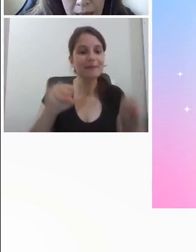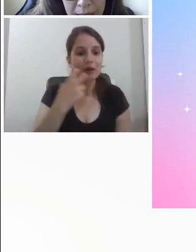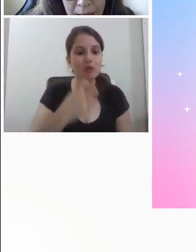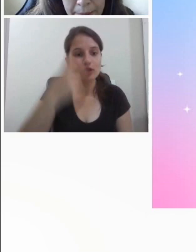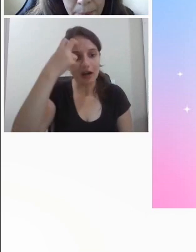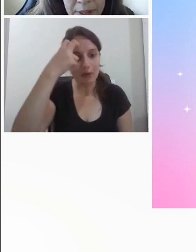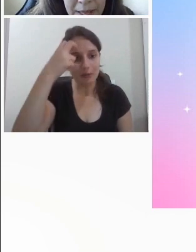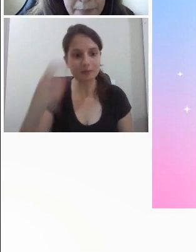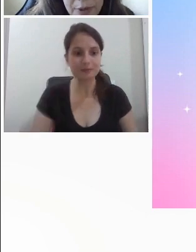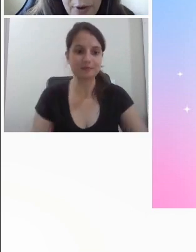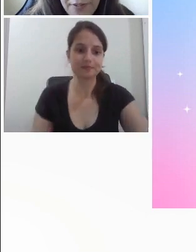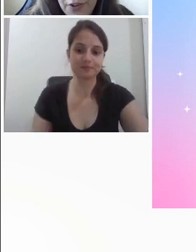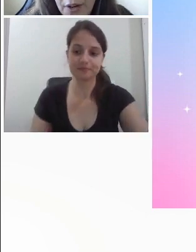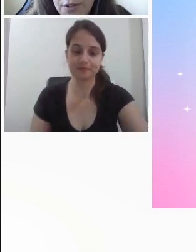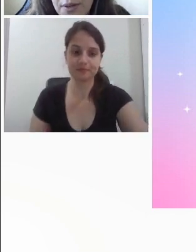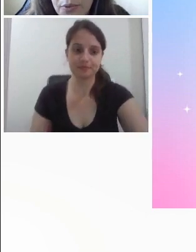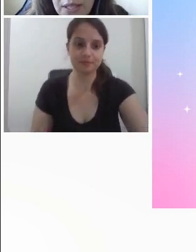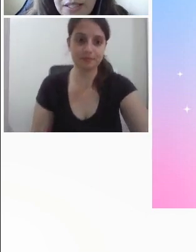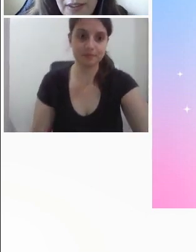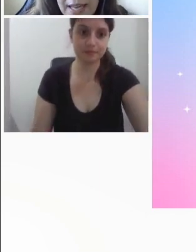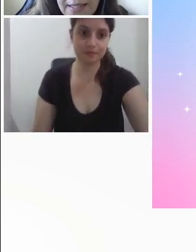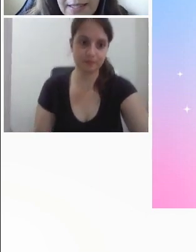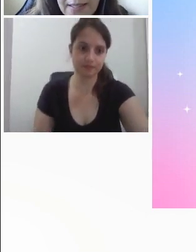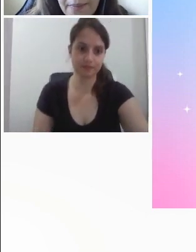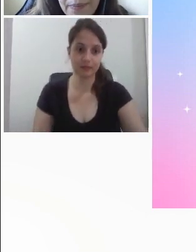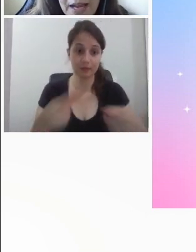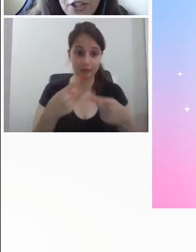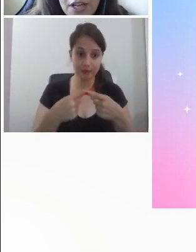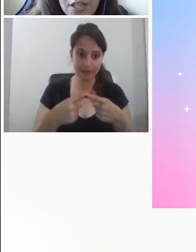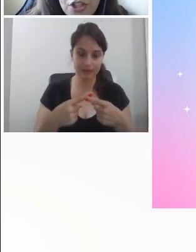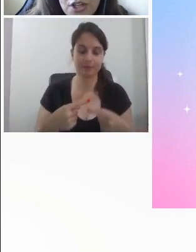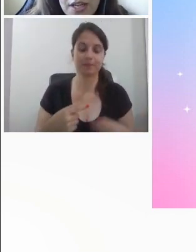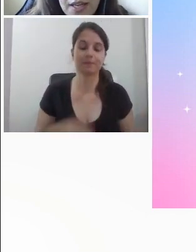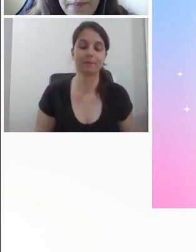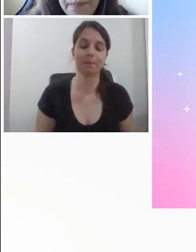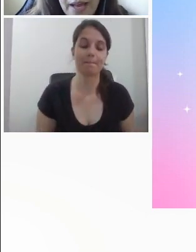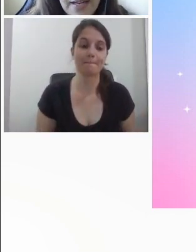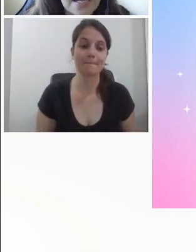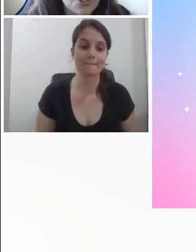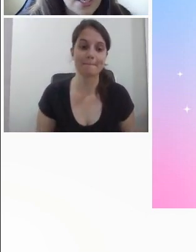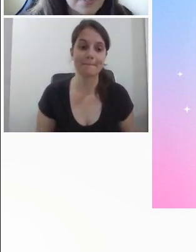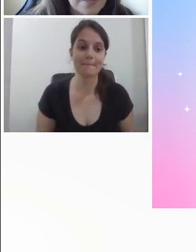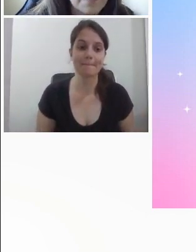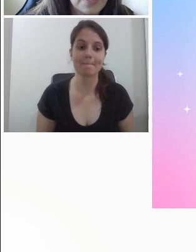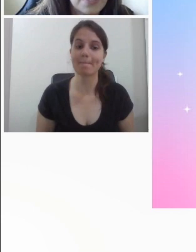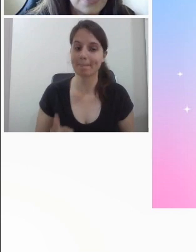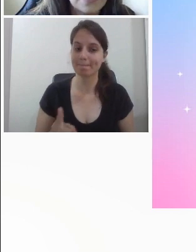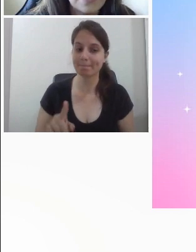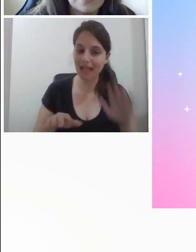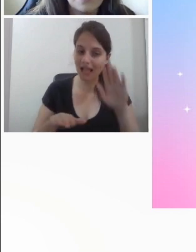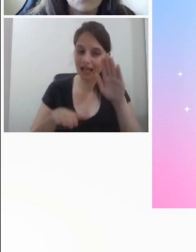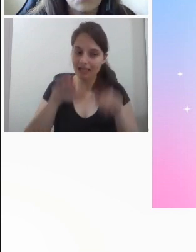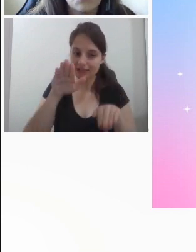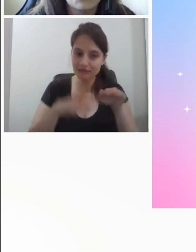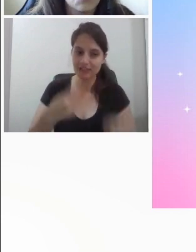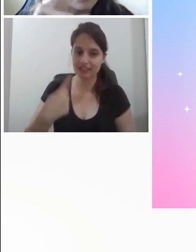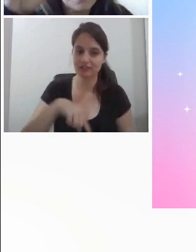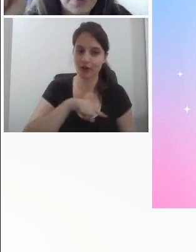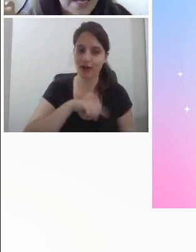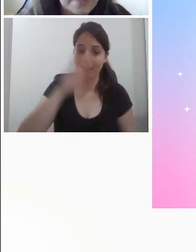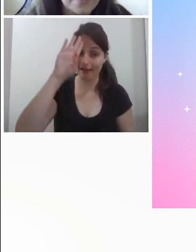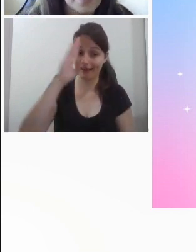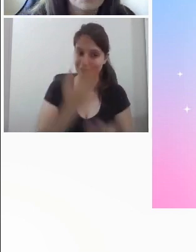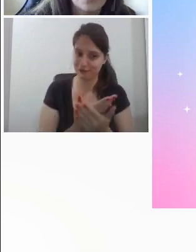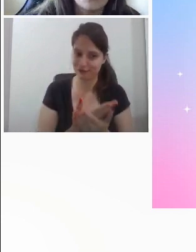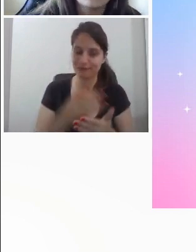eh por quê Porque eu reforço que muitas vezes a gente acredita que o dono